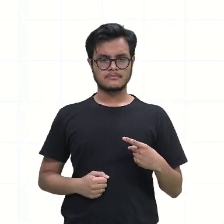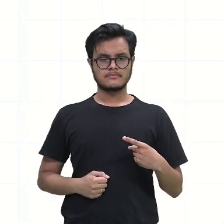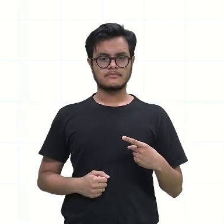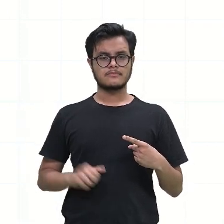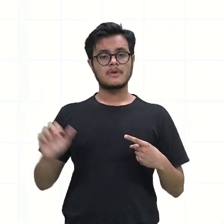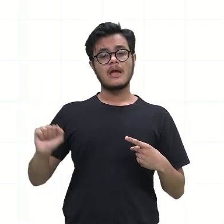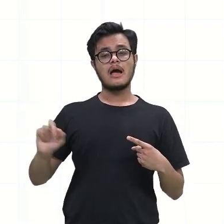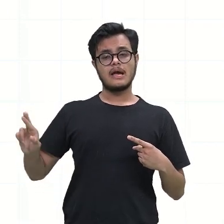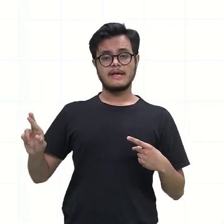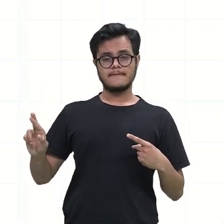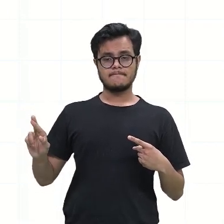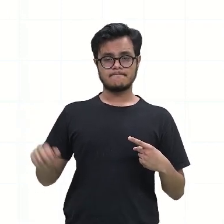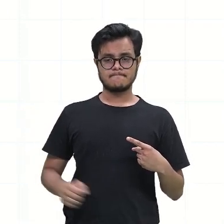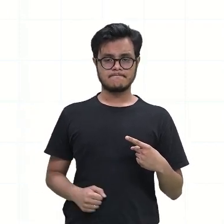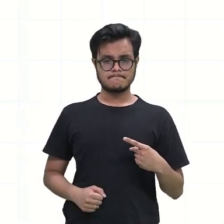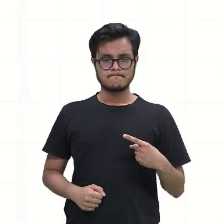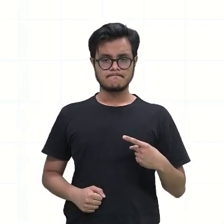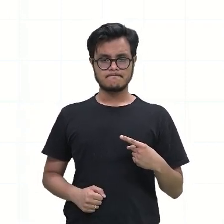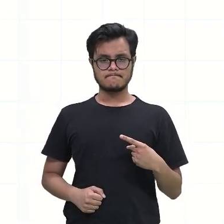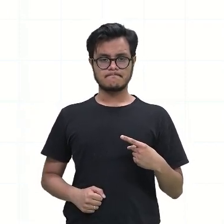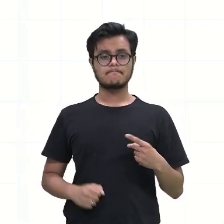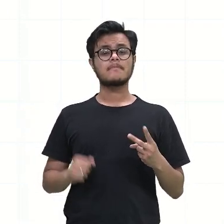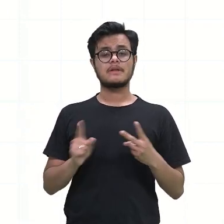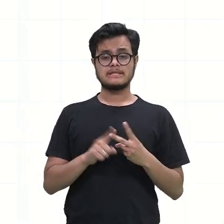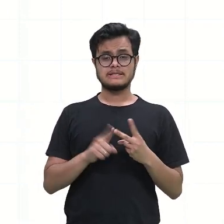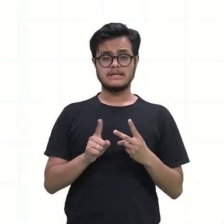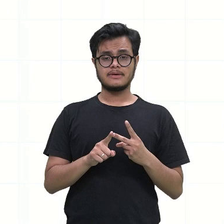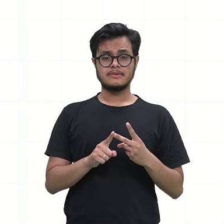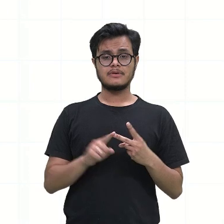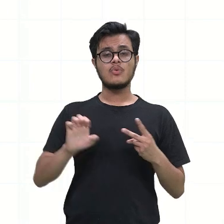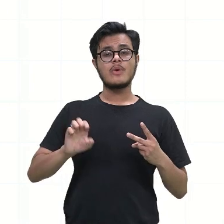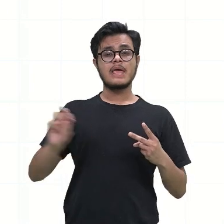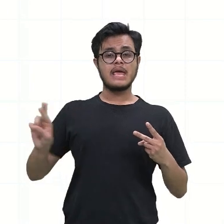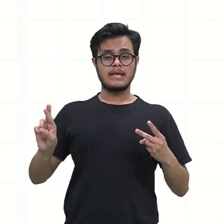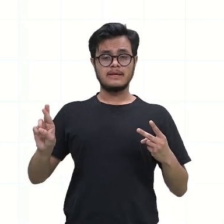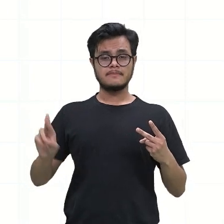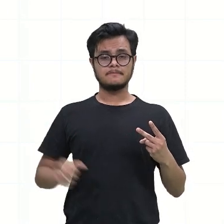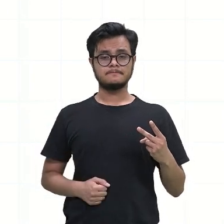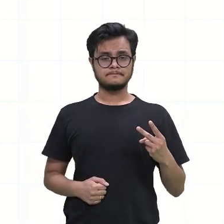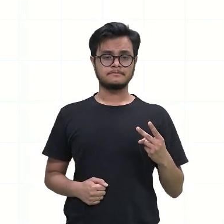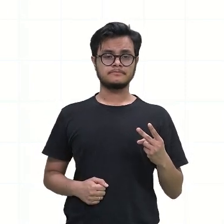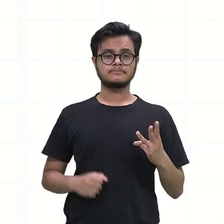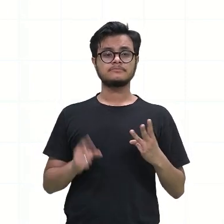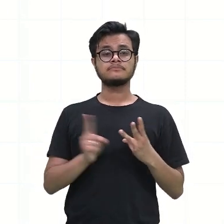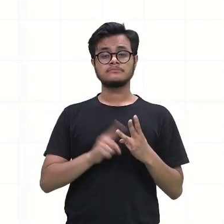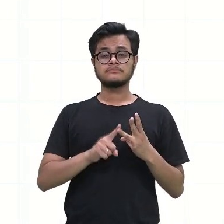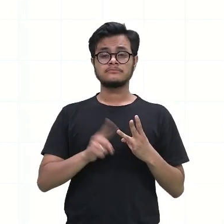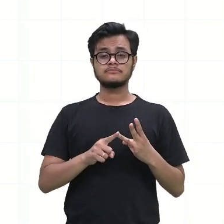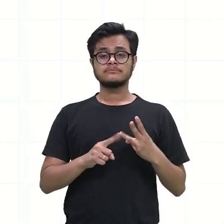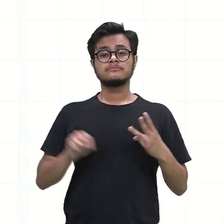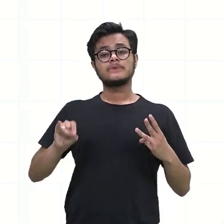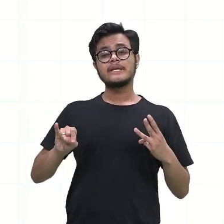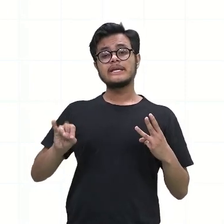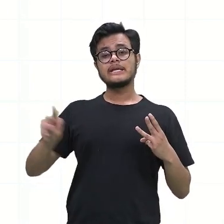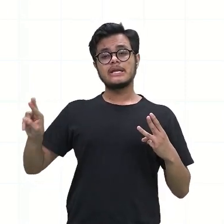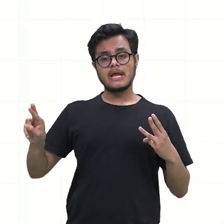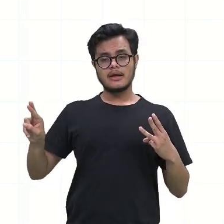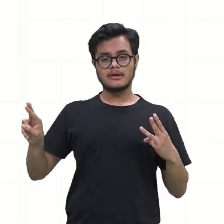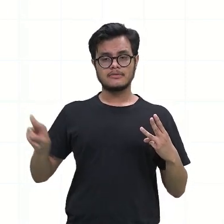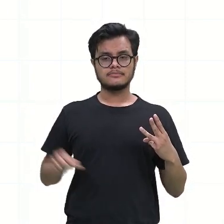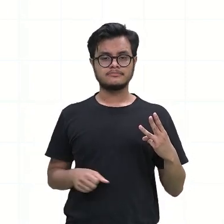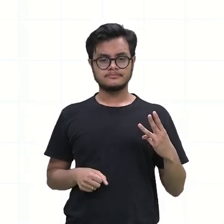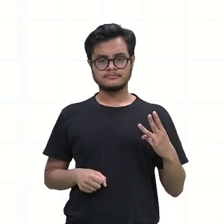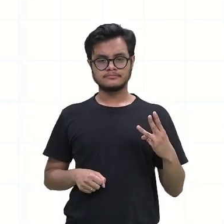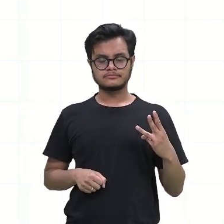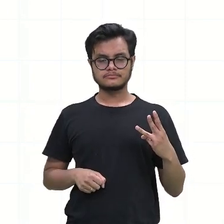com AR, o verbo da segunda conjugação, que termina com ER, e o da terceira conjugação, que termina